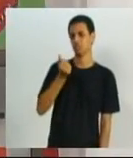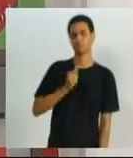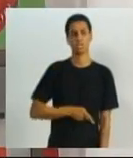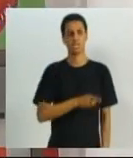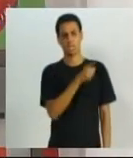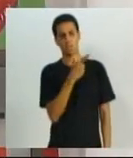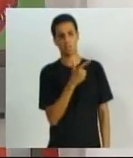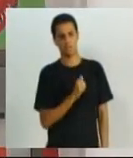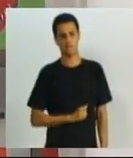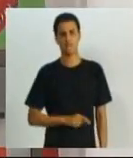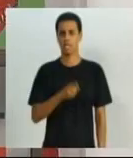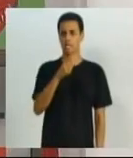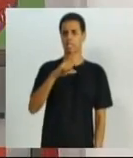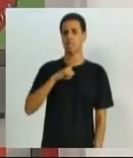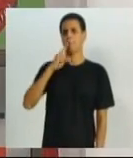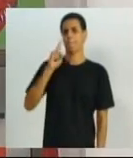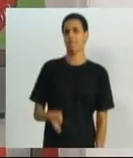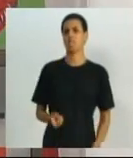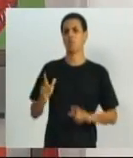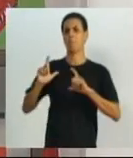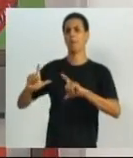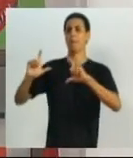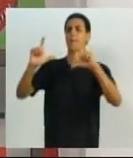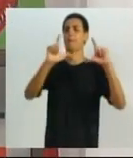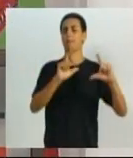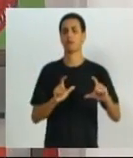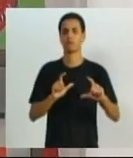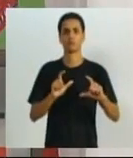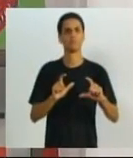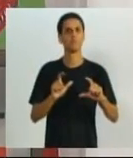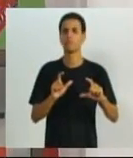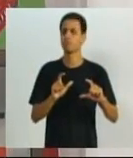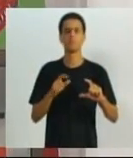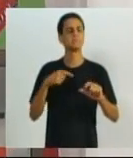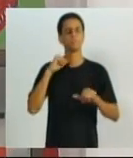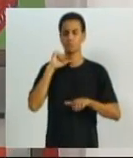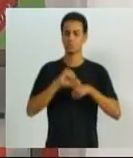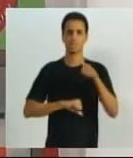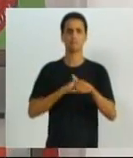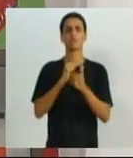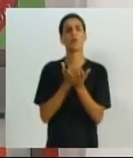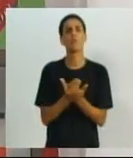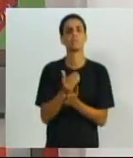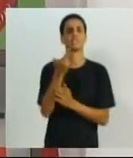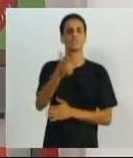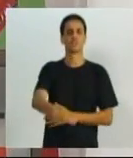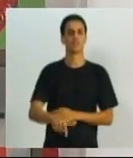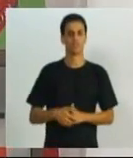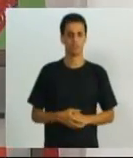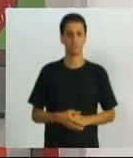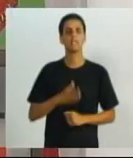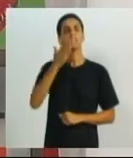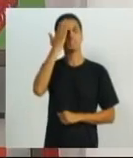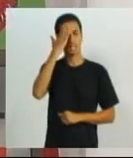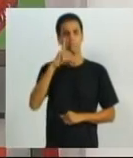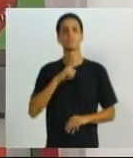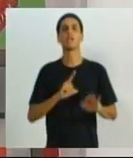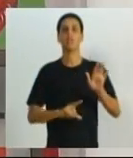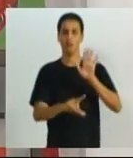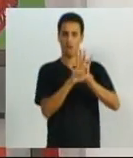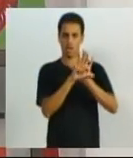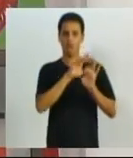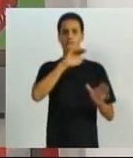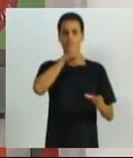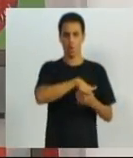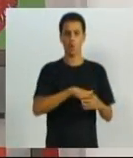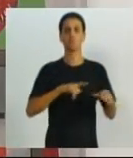teve, aquele teve 1000 placas. Nós temos é que recomeçar. Nós sabemos da legislação eleitoral, mas nós